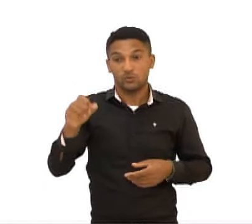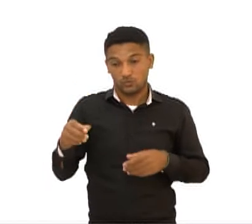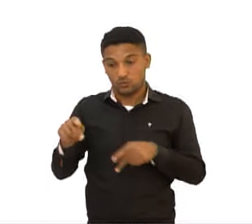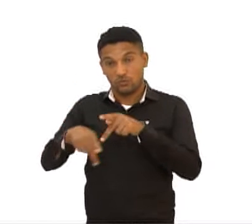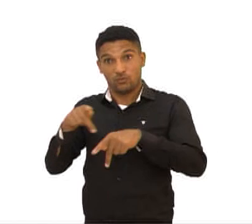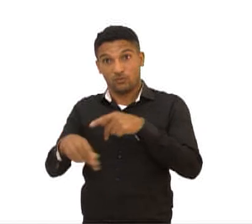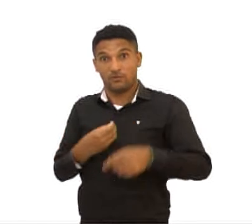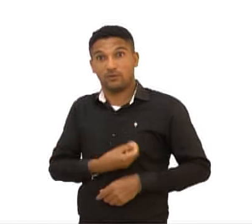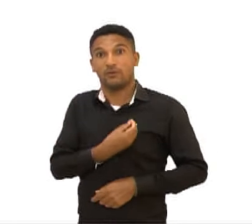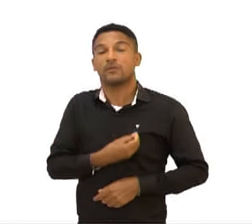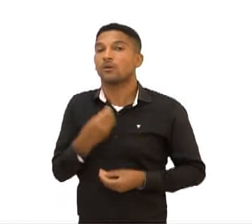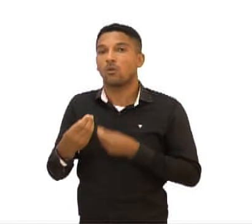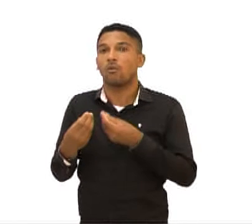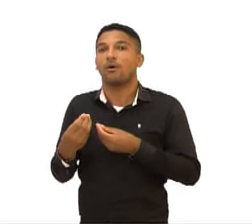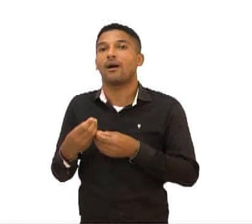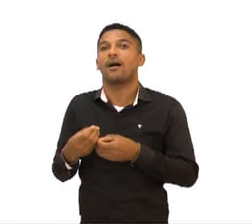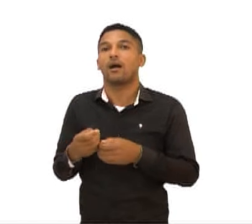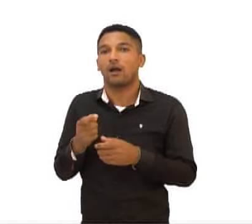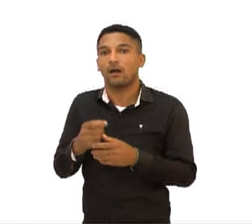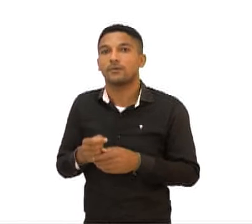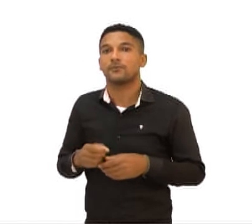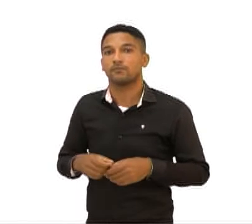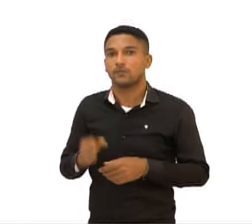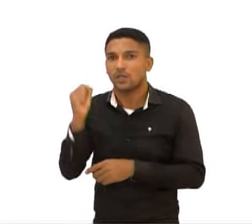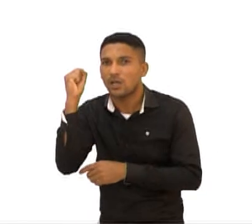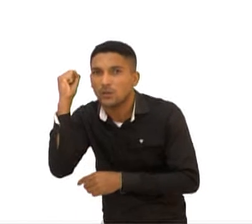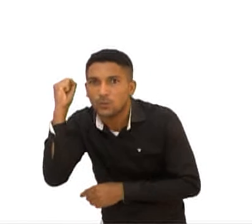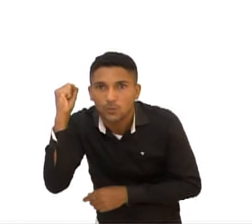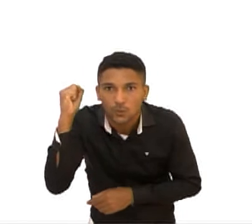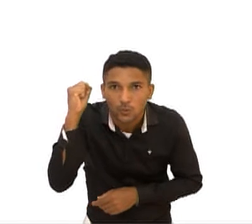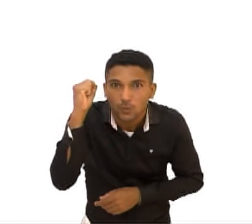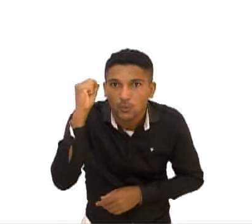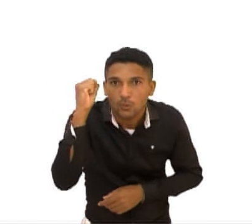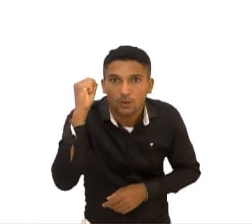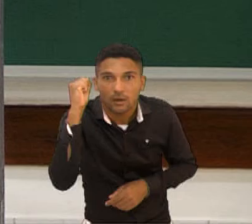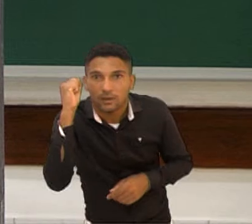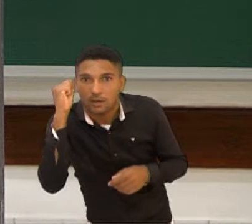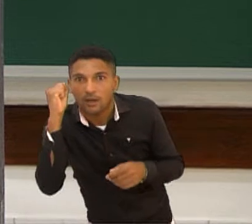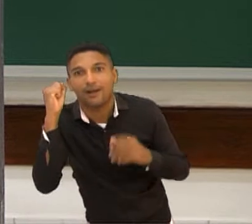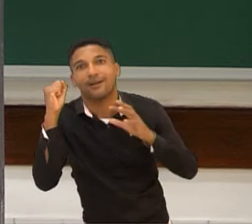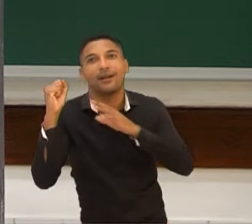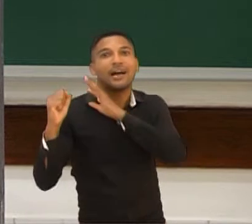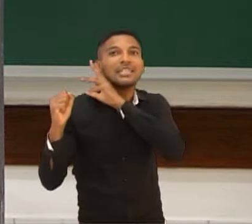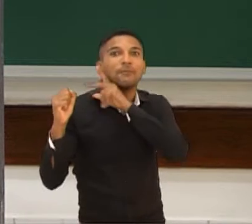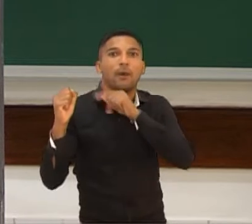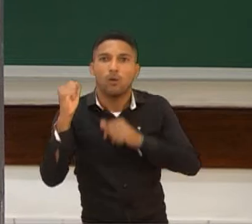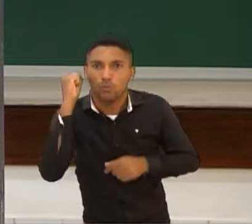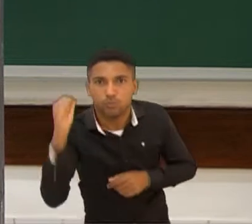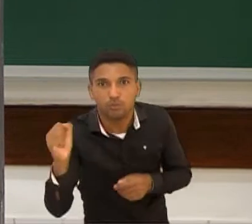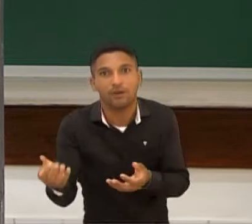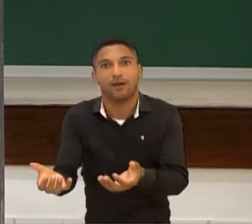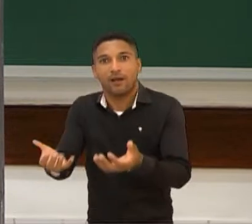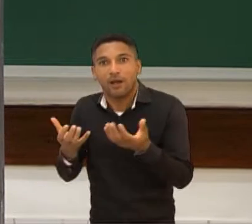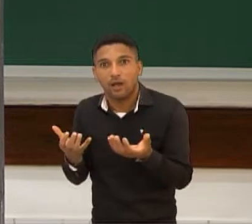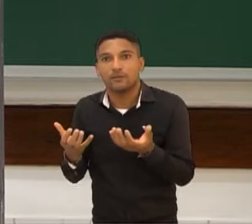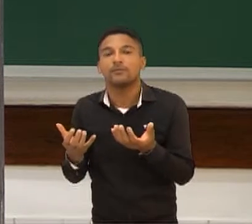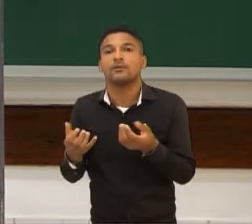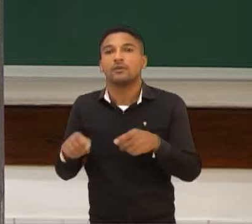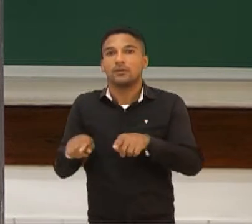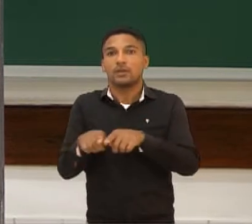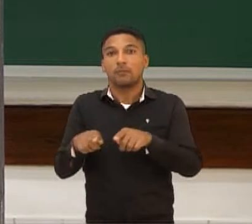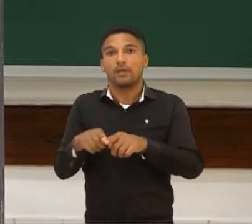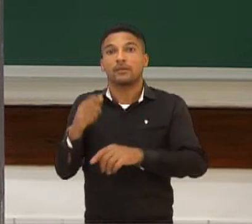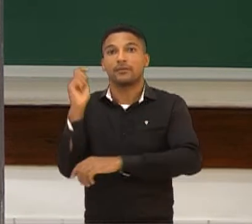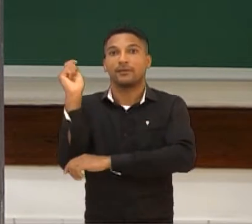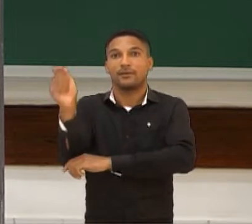pesca, eles já domesticavam animais, então eles já tinham a pecuária ali na sua parte da sua cultura. Um dos